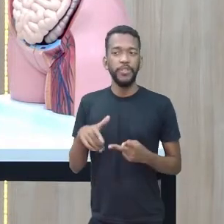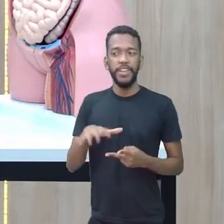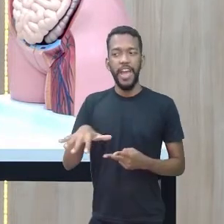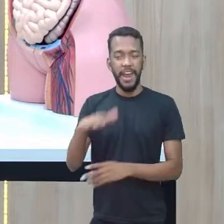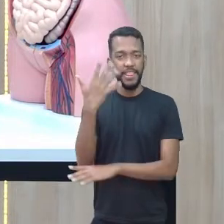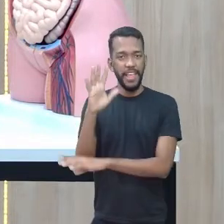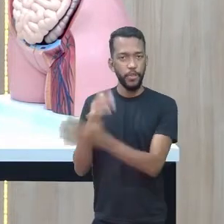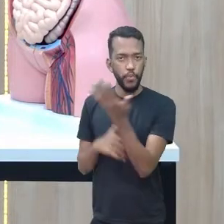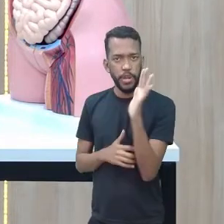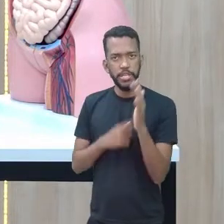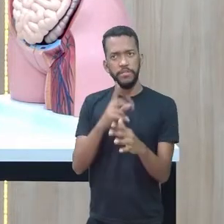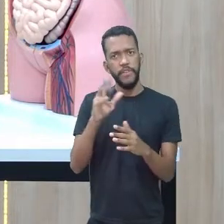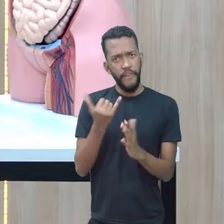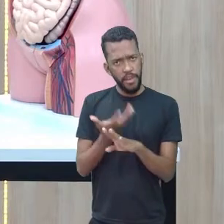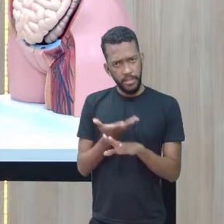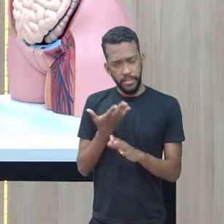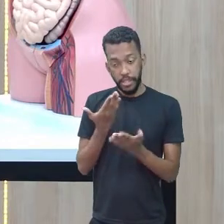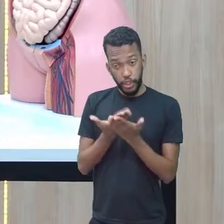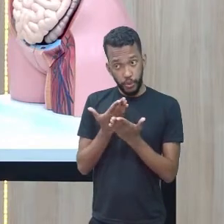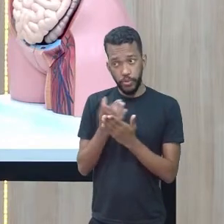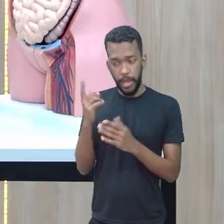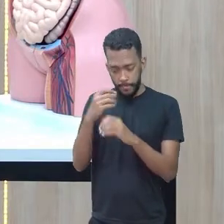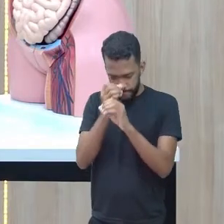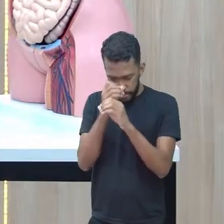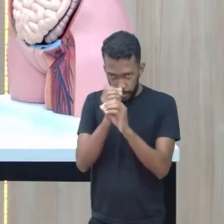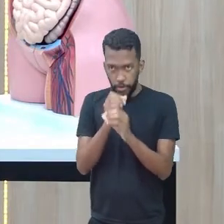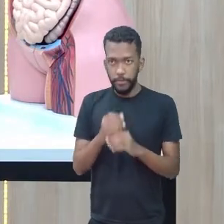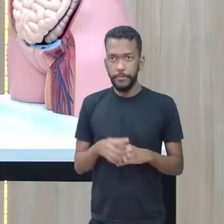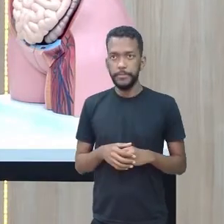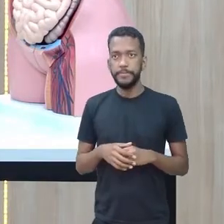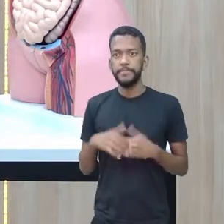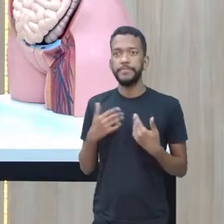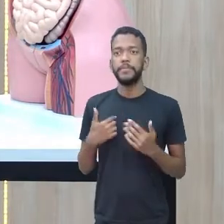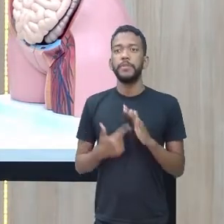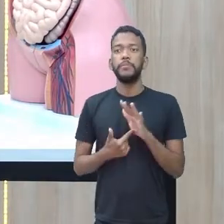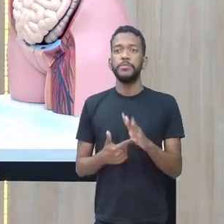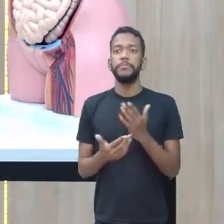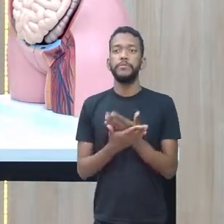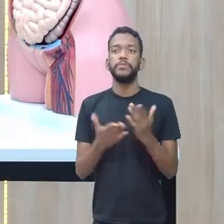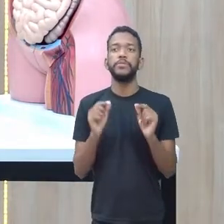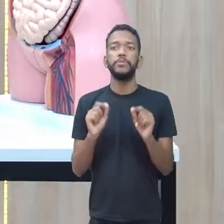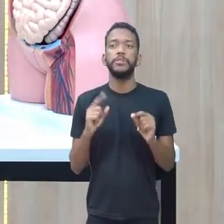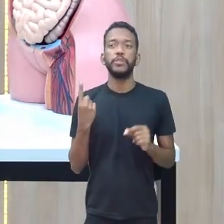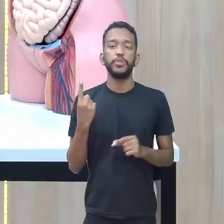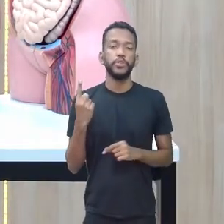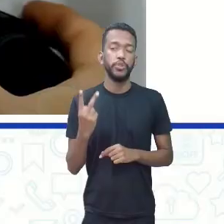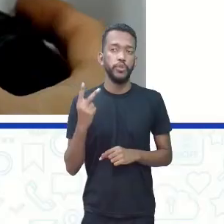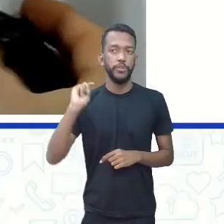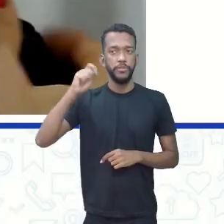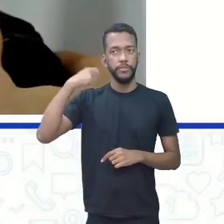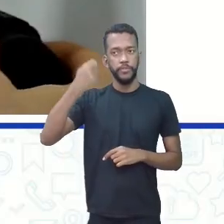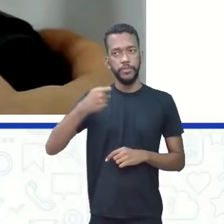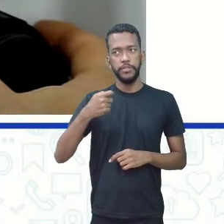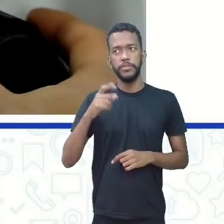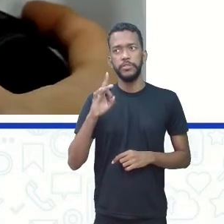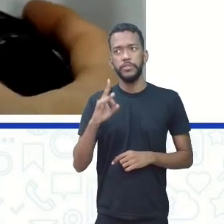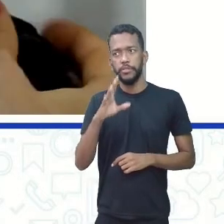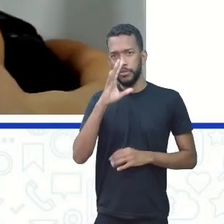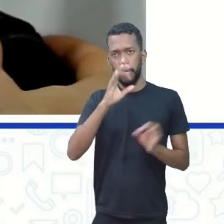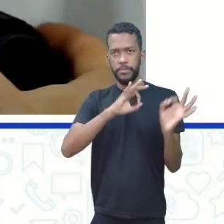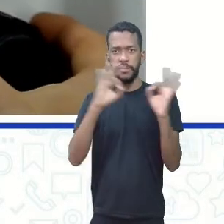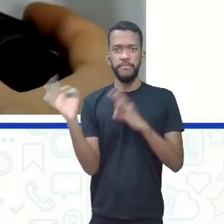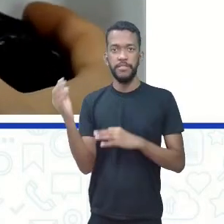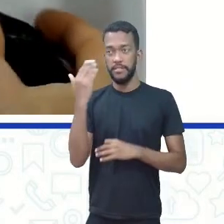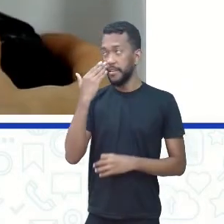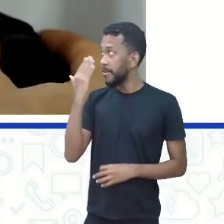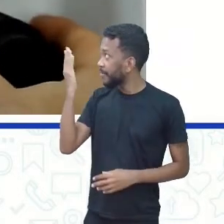ter disciplina como essa, a microscopia. E aí eu trouxe para vocês 2 vídeos. É só de